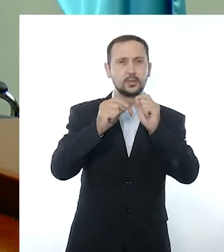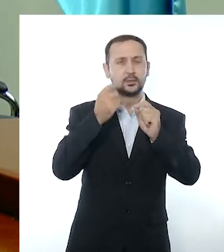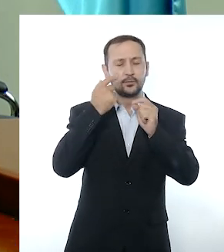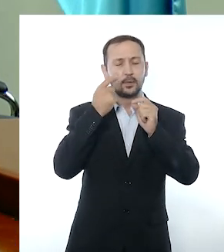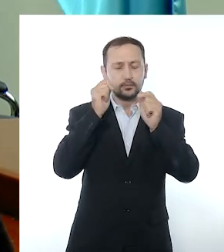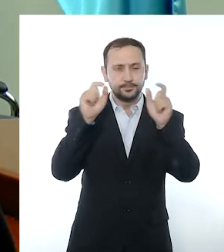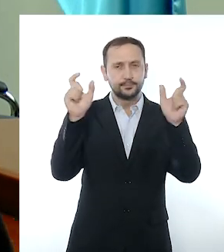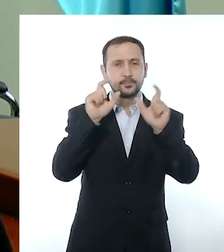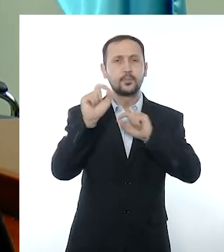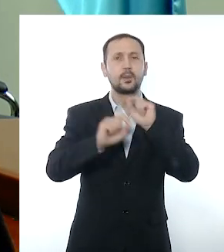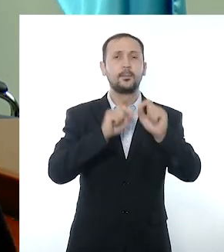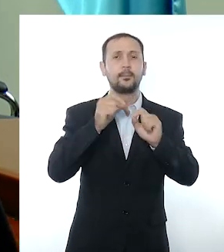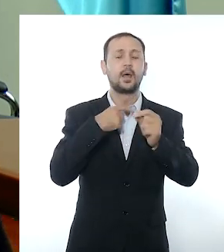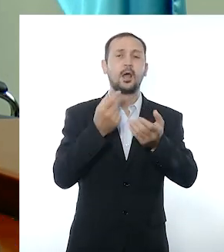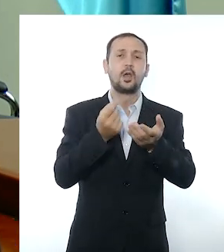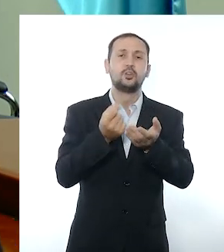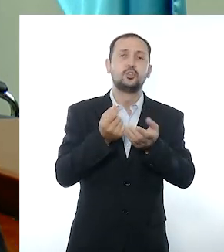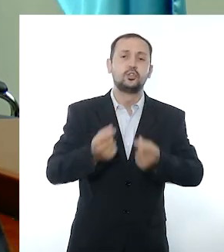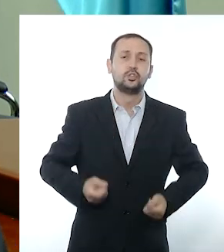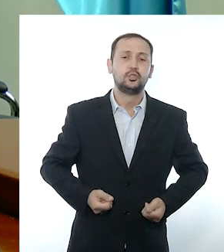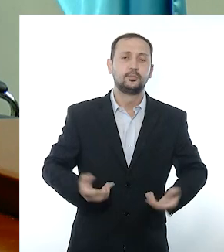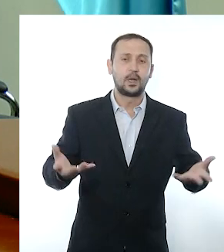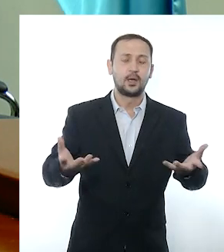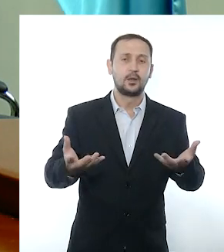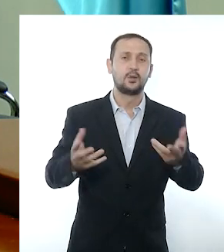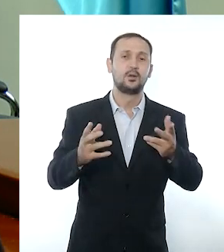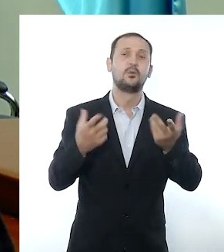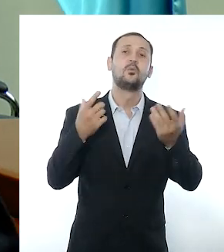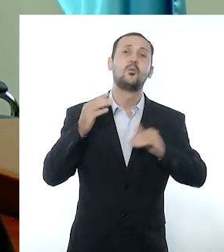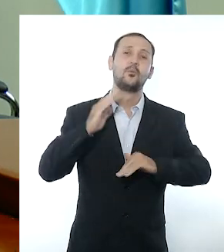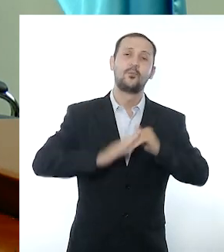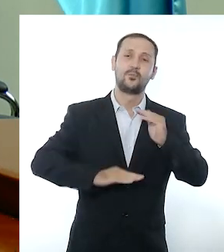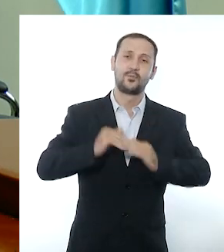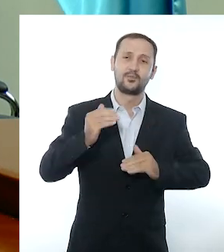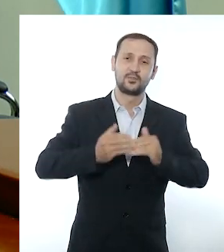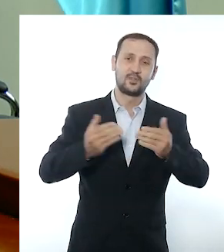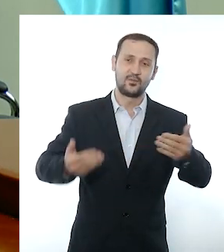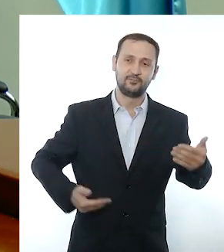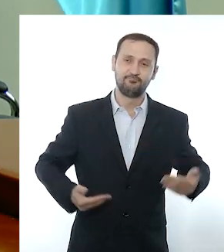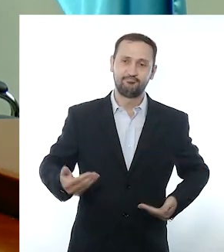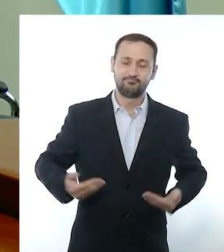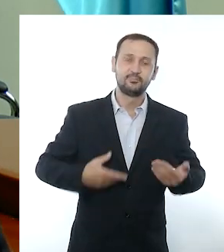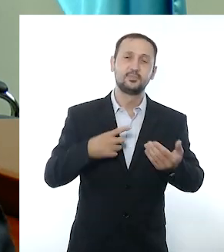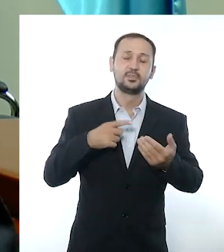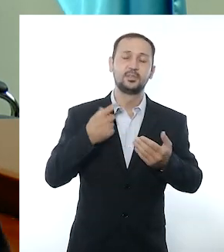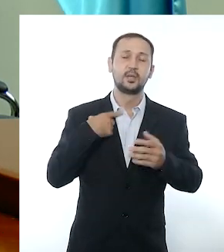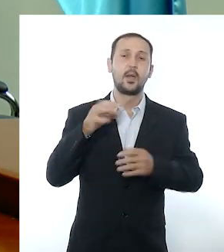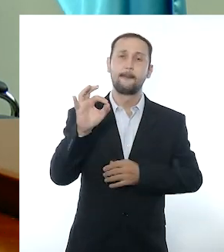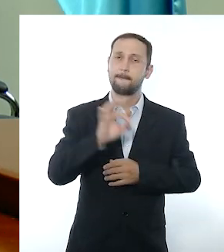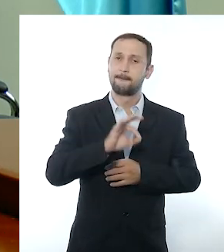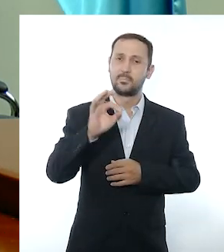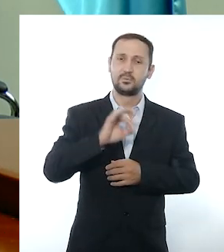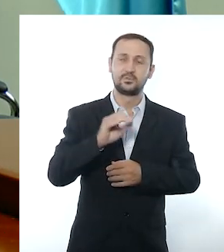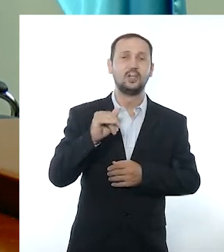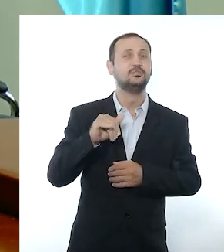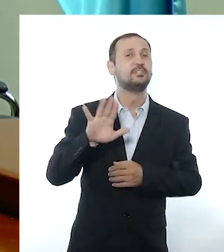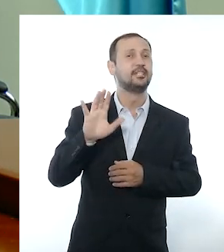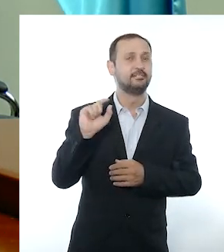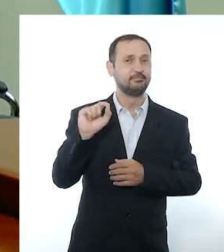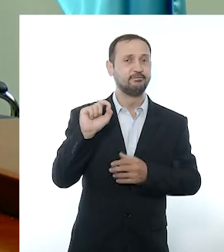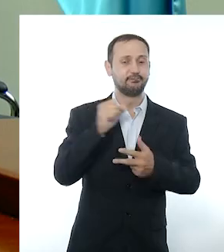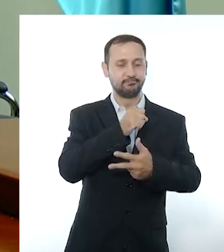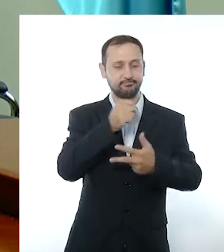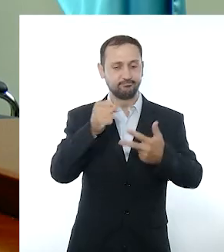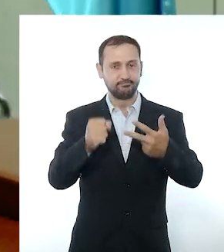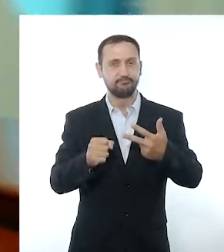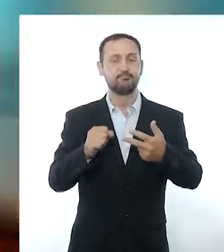chama muita atenção para as despesas com o pessoal, que é uma despesa que consome grande parte do orçamento dos